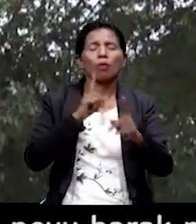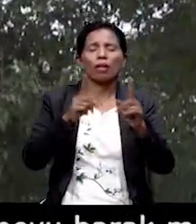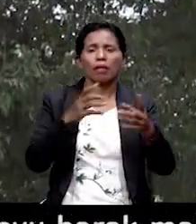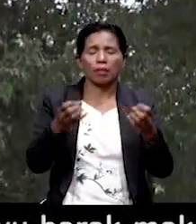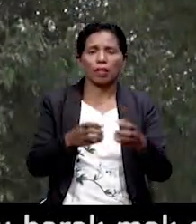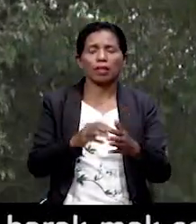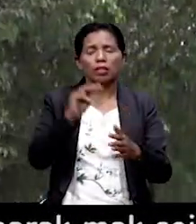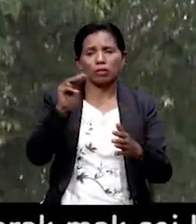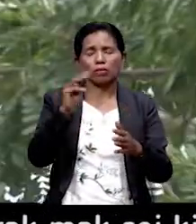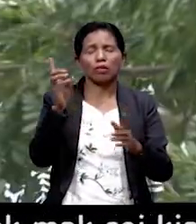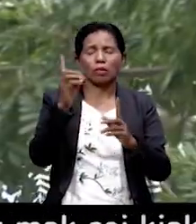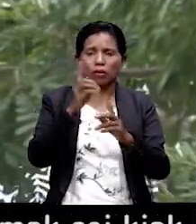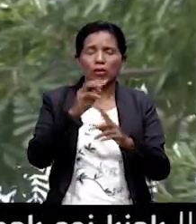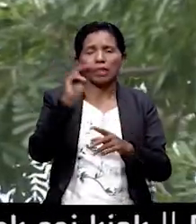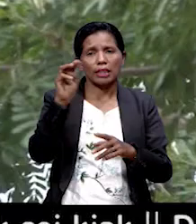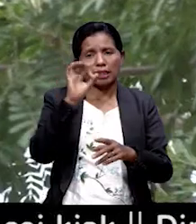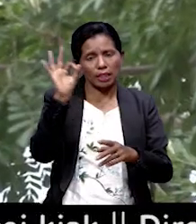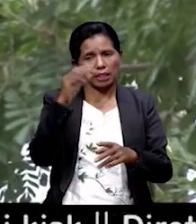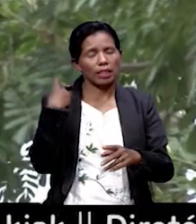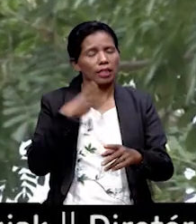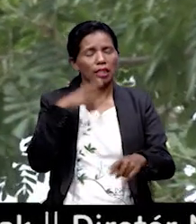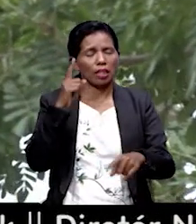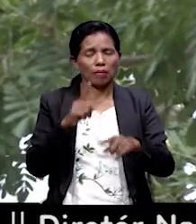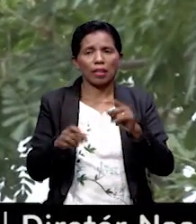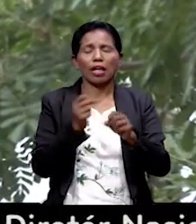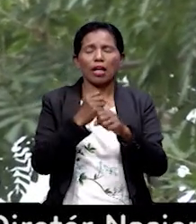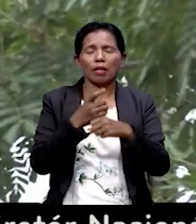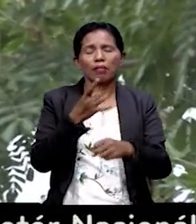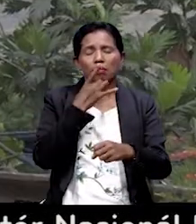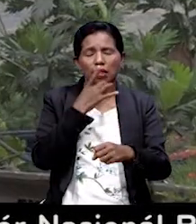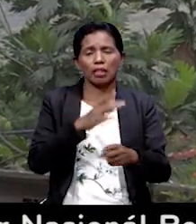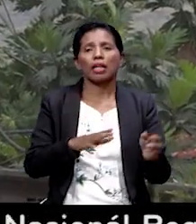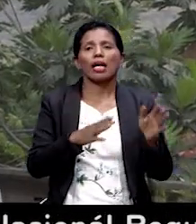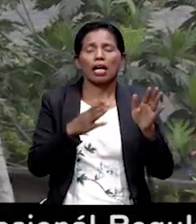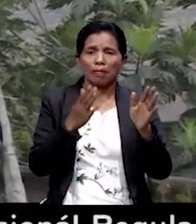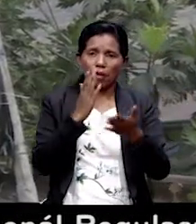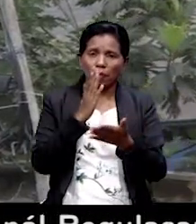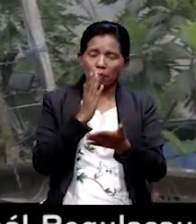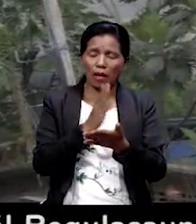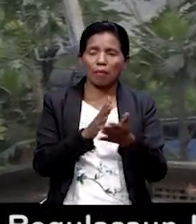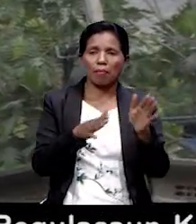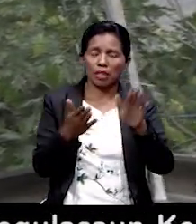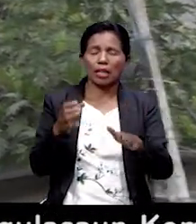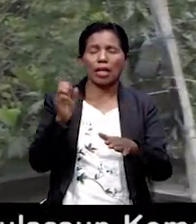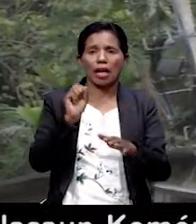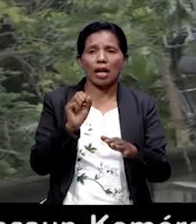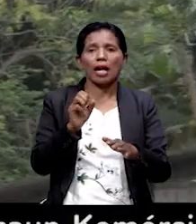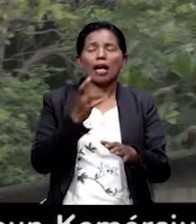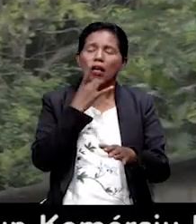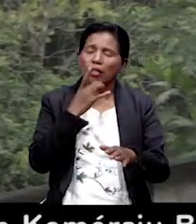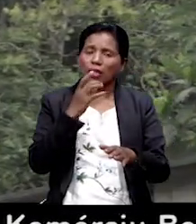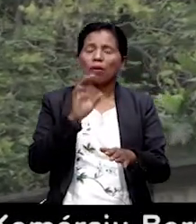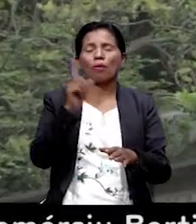to sexta ita label hamate ahe tamba insong hotot halo serviço pedido atu halo hamate ahe ya sabdo ho domingo det agora